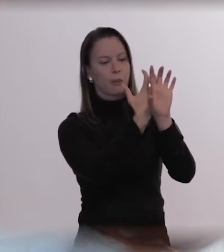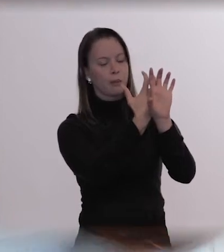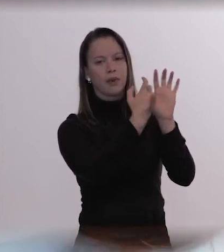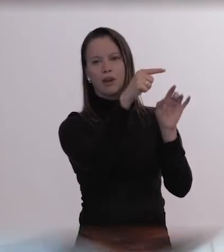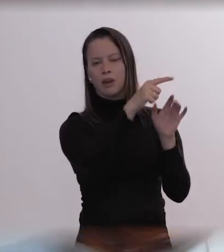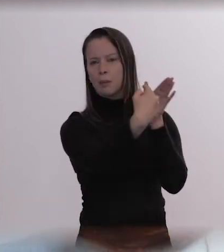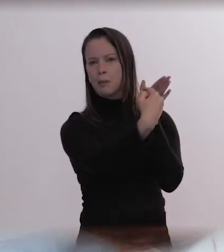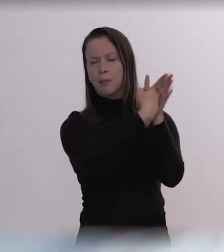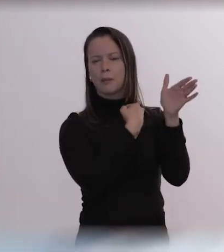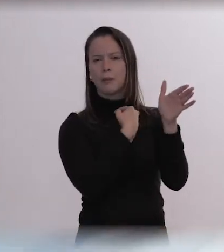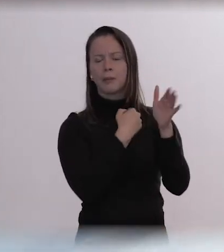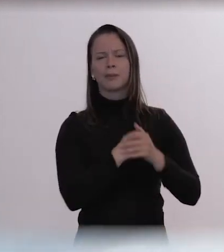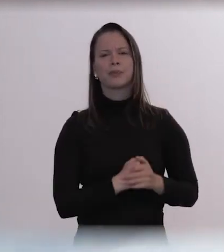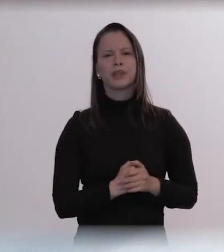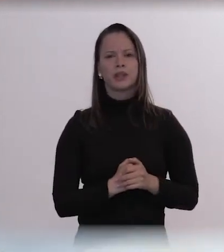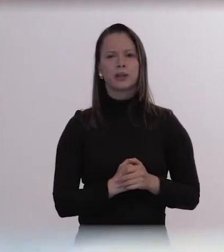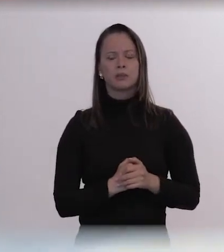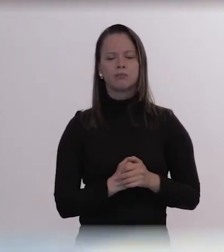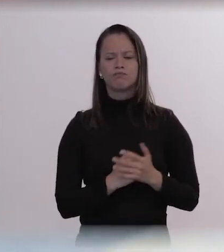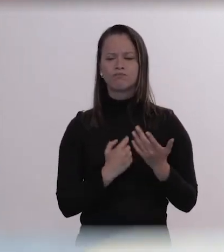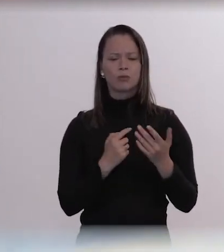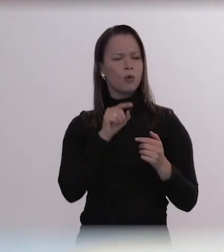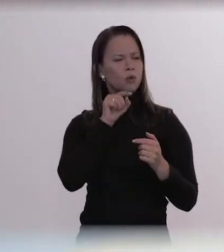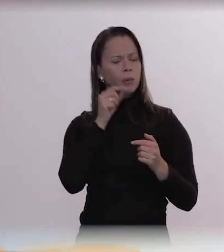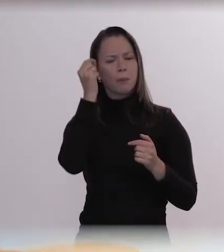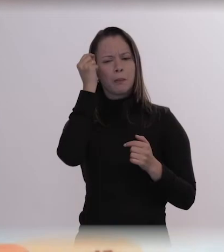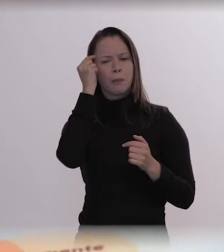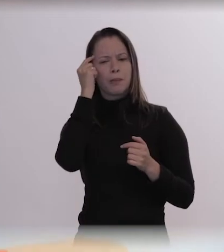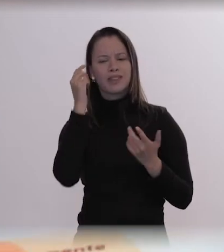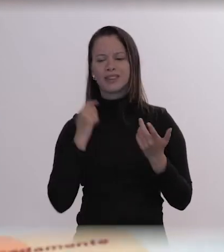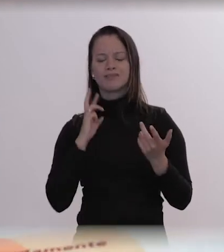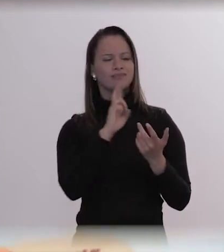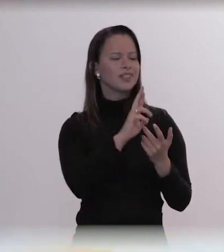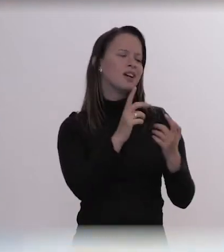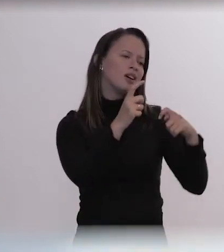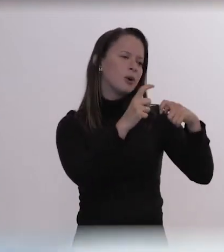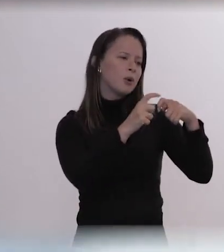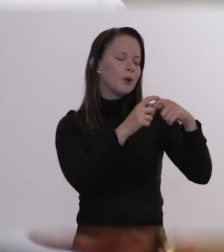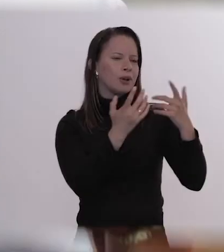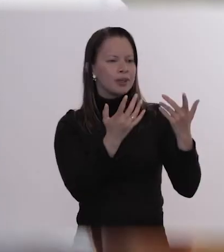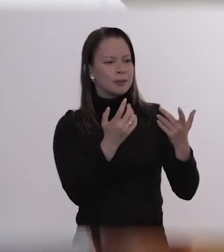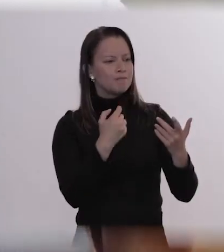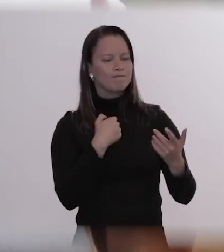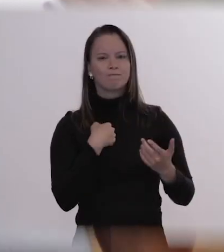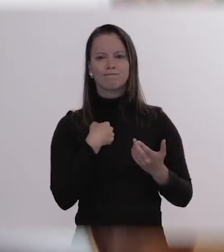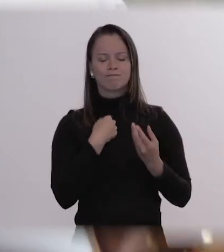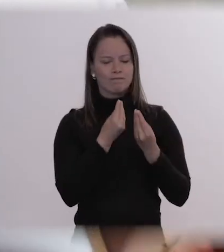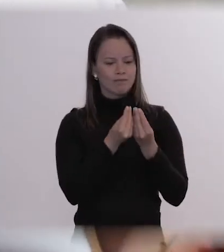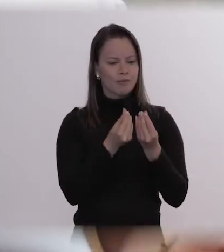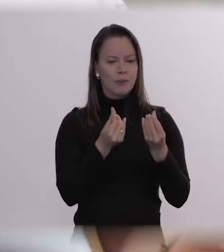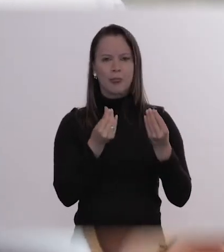me perguntava, mas o que você pensa? Aí eu falava, doutora Bruna, eu não